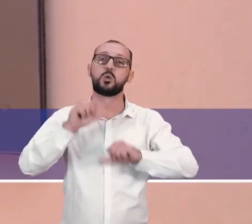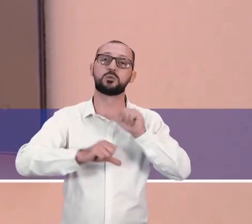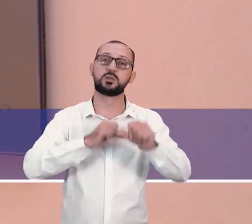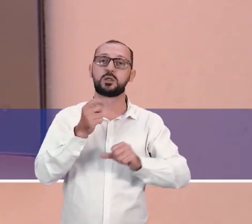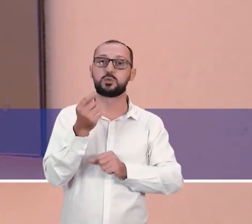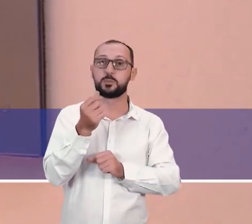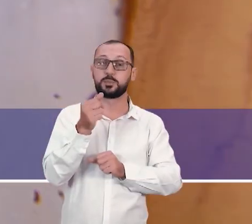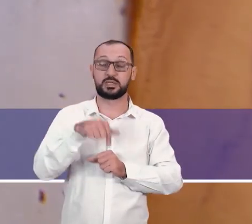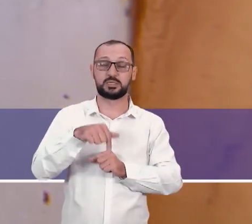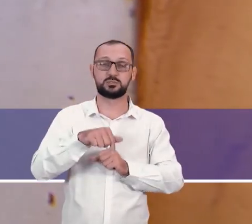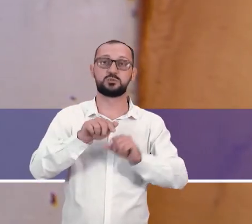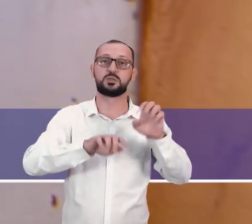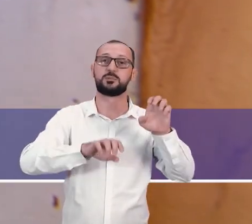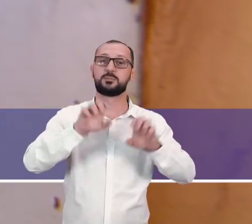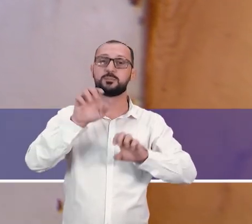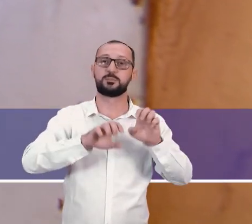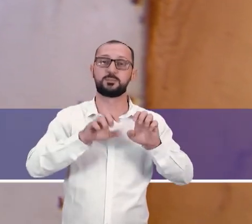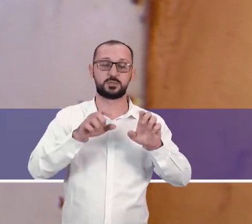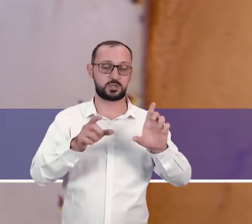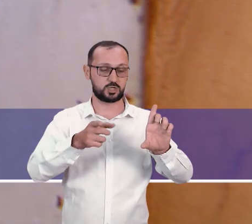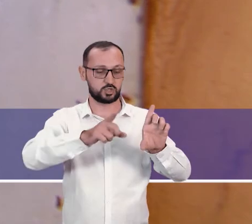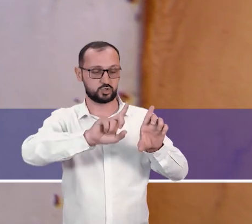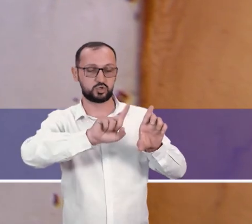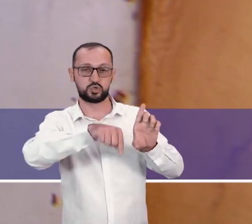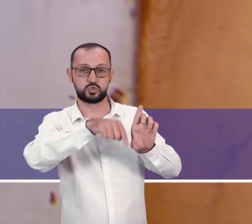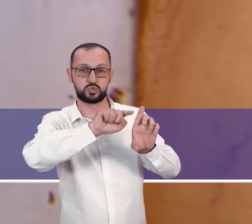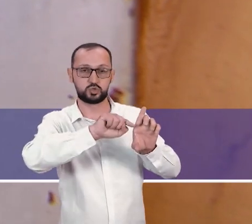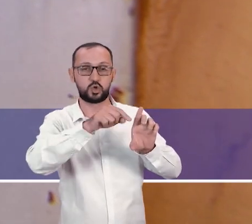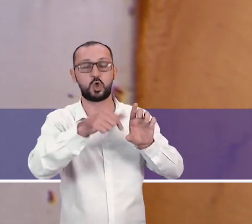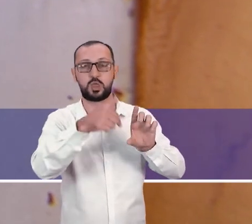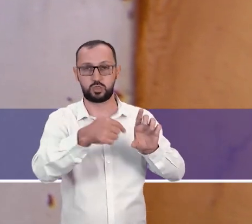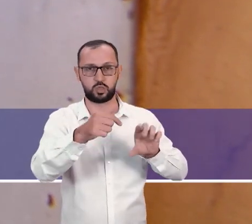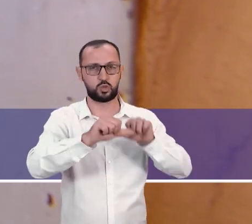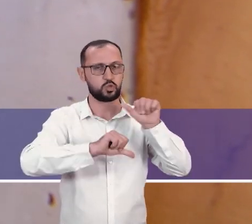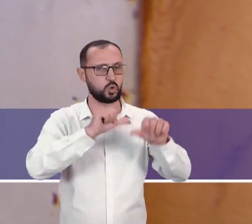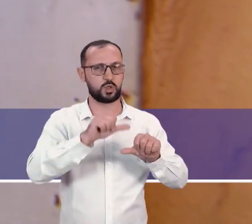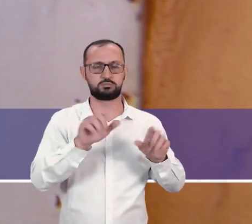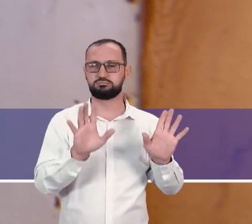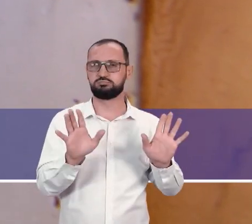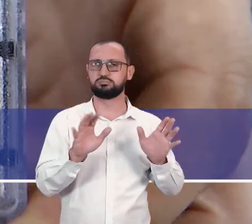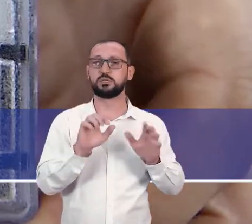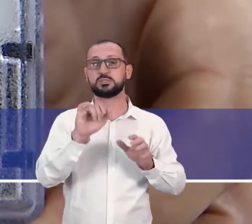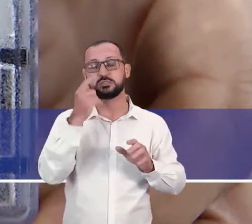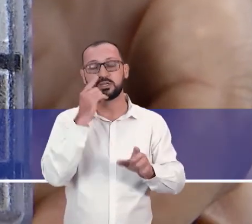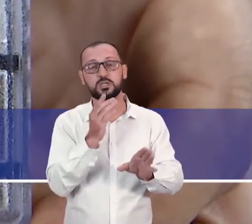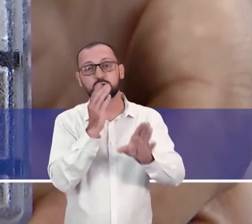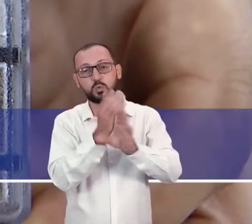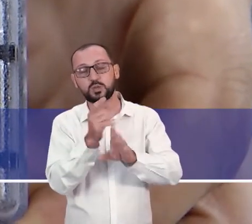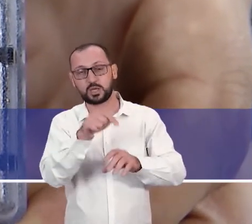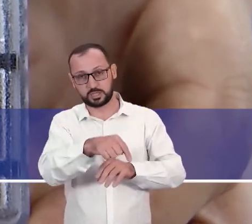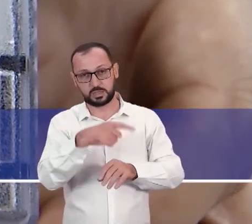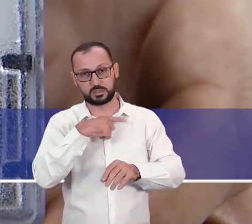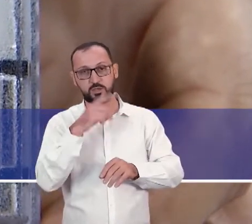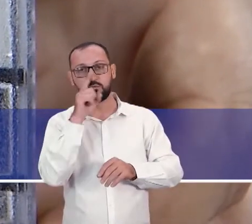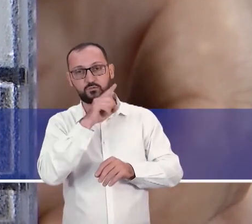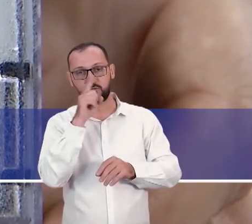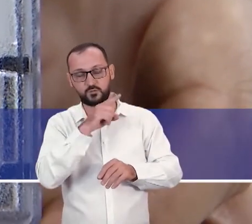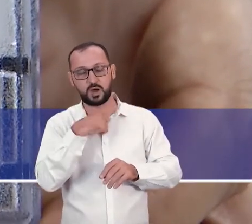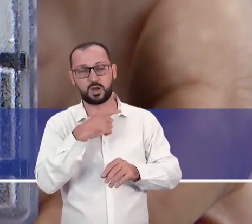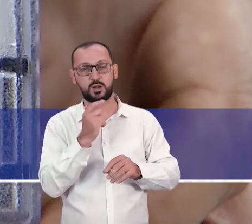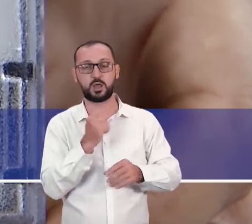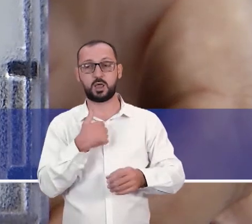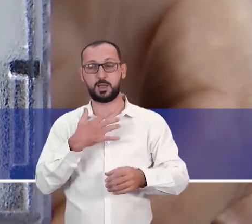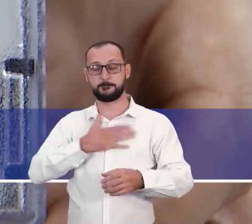a possibilidade de alterações por parte da empresa no aparelho que mede o consumo de energia elétrica. Porém, se falha for constatada